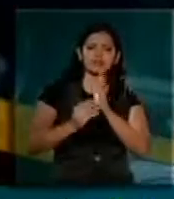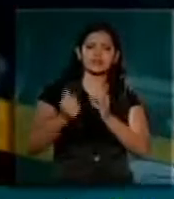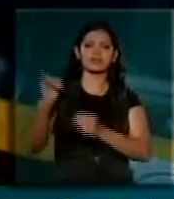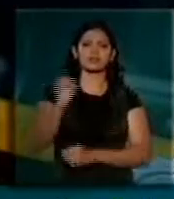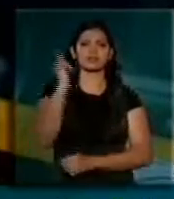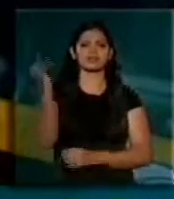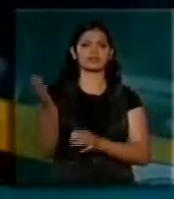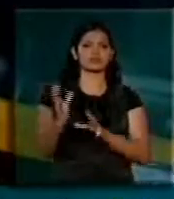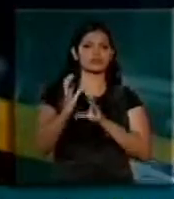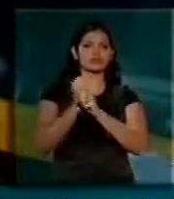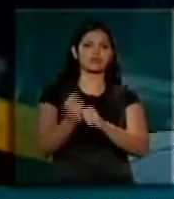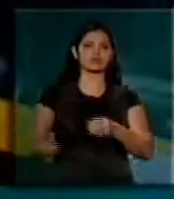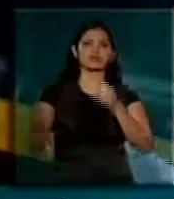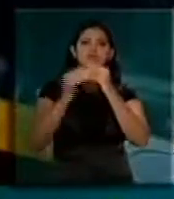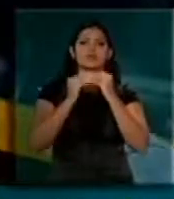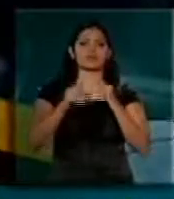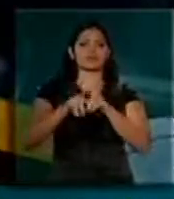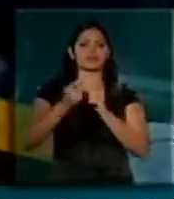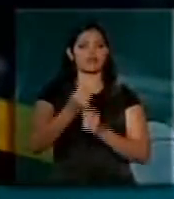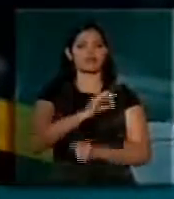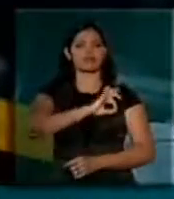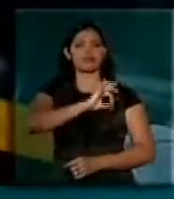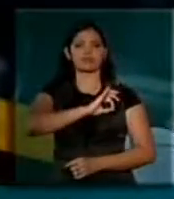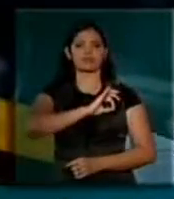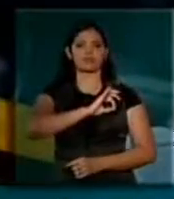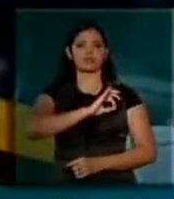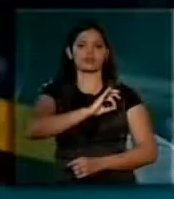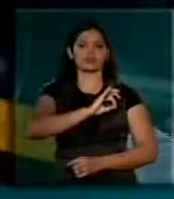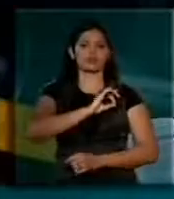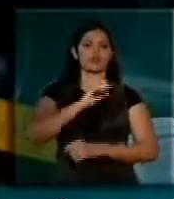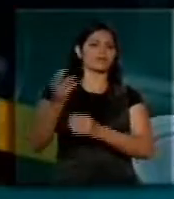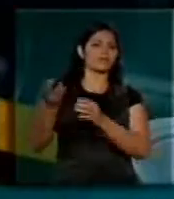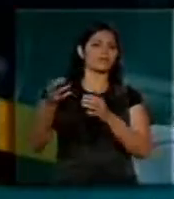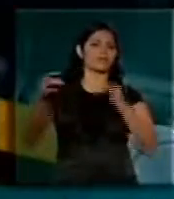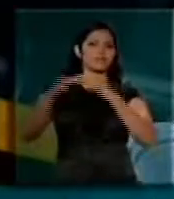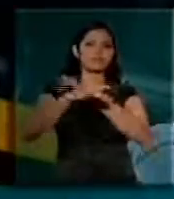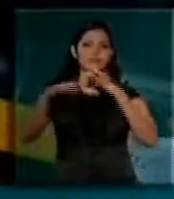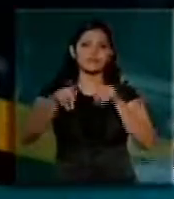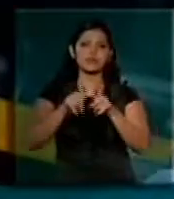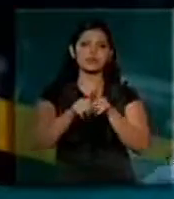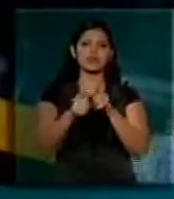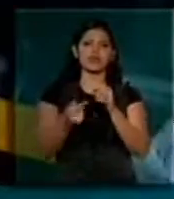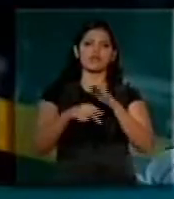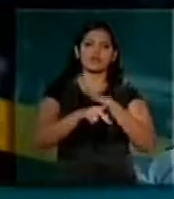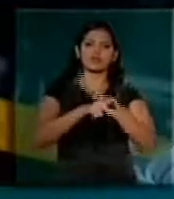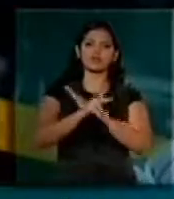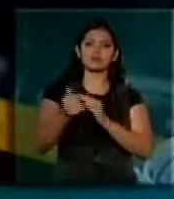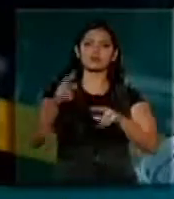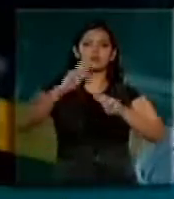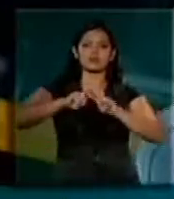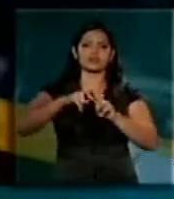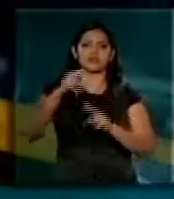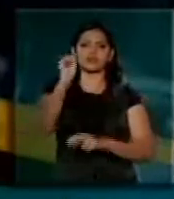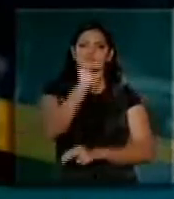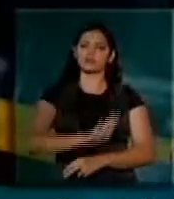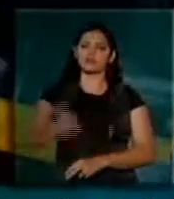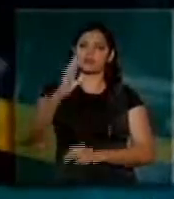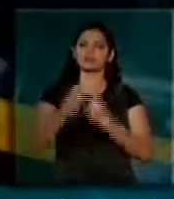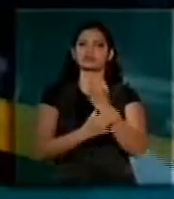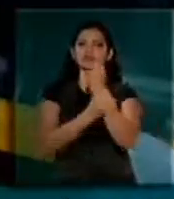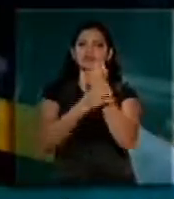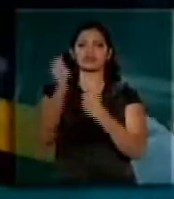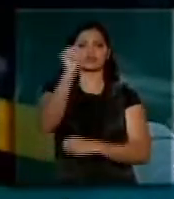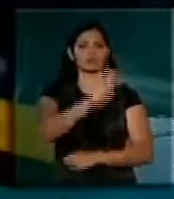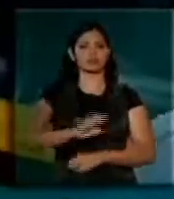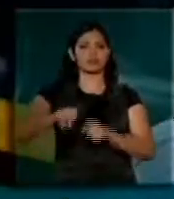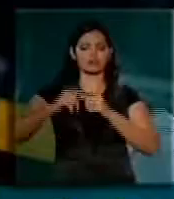nesse crédito suplementar, a Polícia Rodoviária Federal, ao Fundo Penitenciário Nacional, ao Fundo Nacional de Segurança Pública, ao